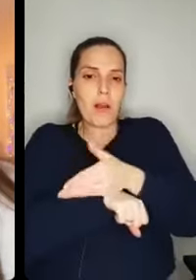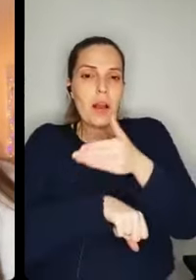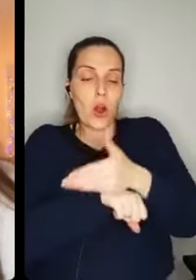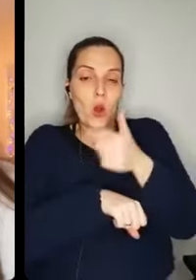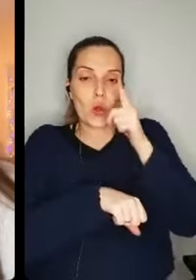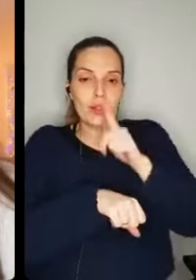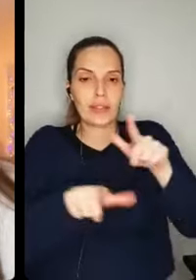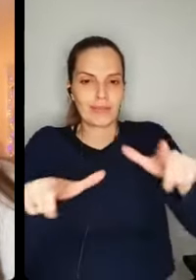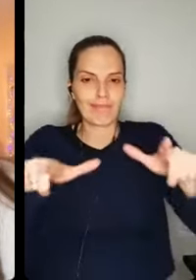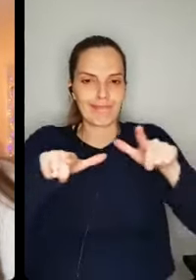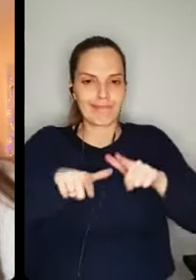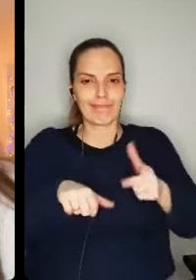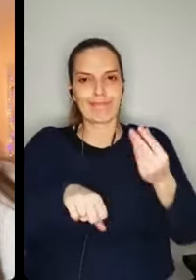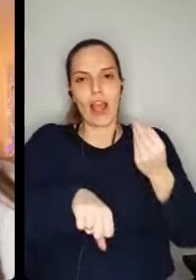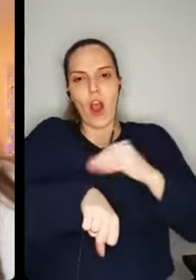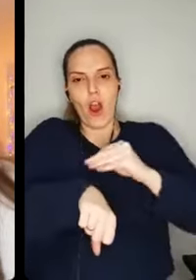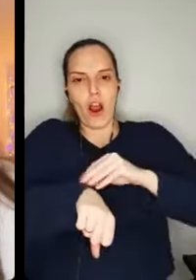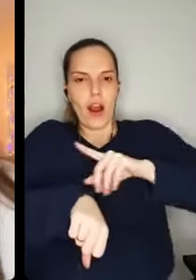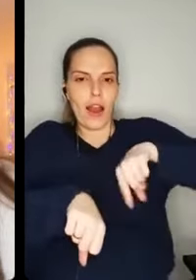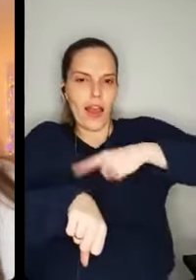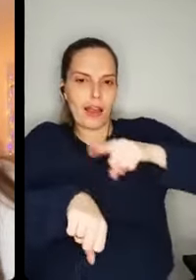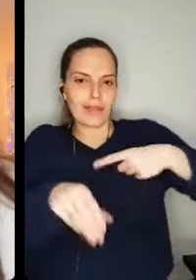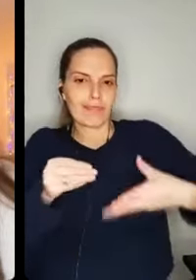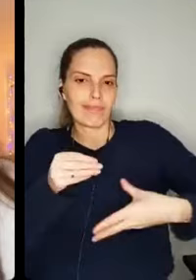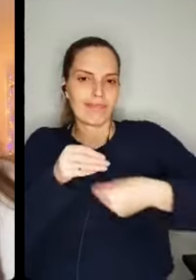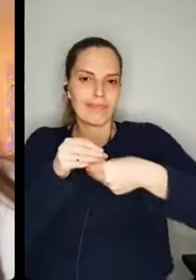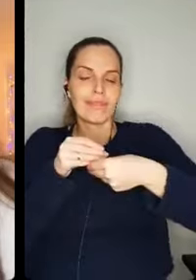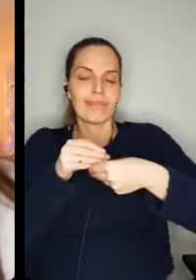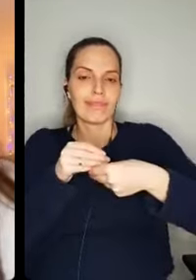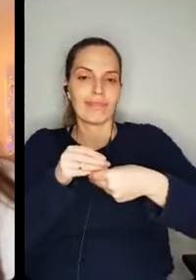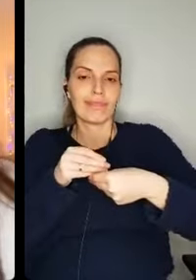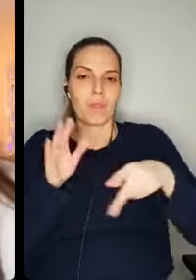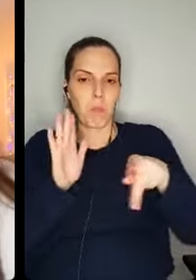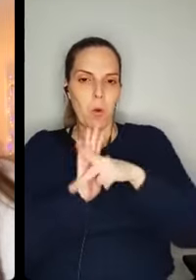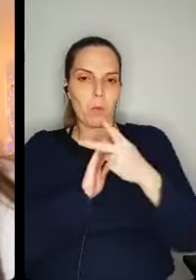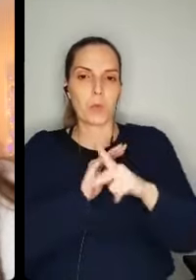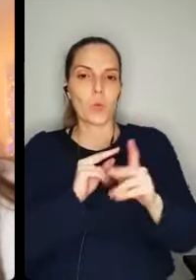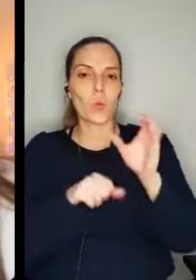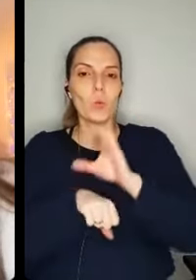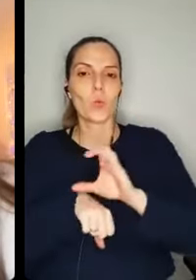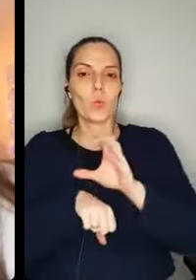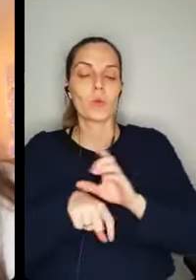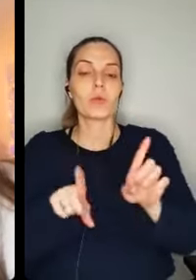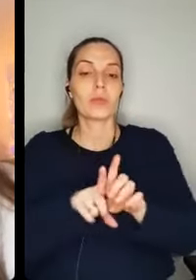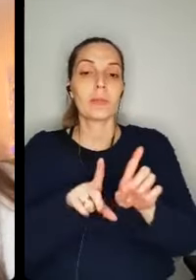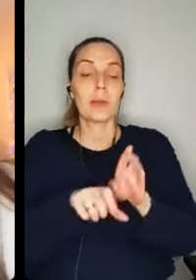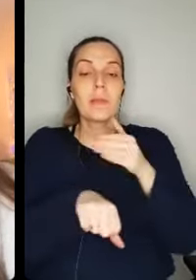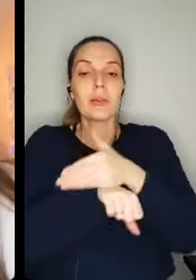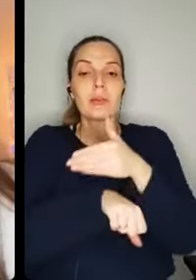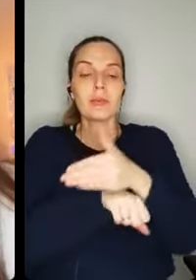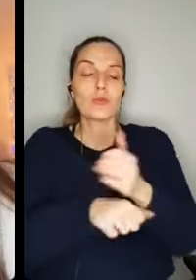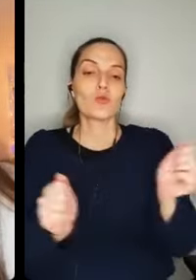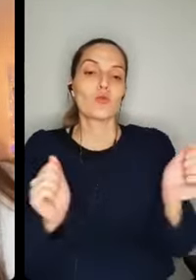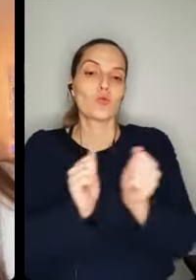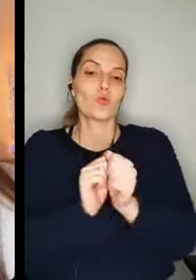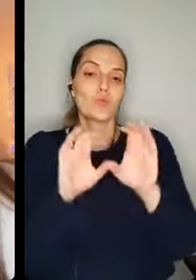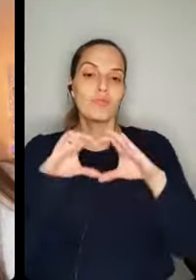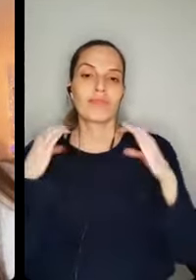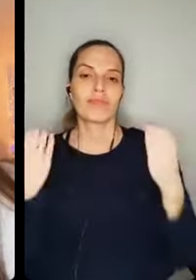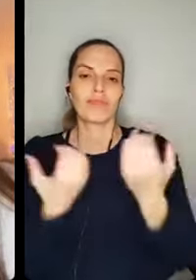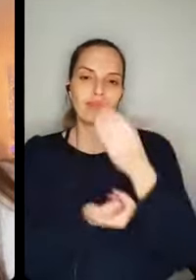deles. E também, enfim, ter uma participação ali junto com a comunidade acadêmica, né? Acho isso bem interessante